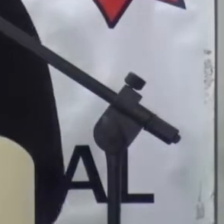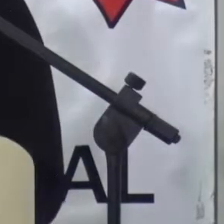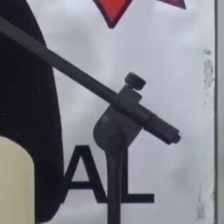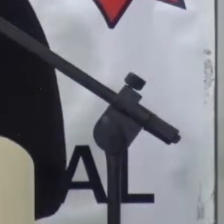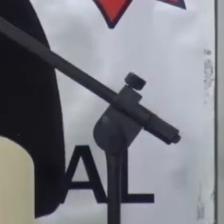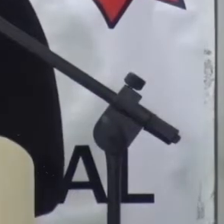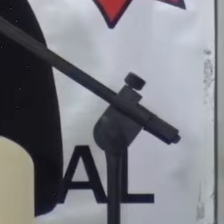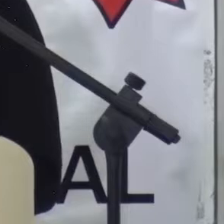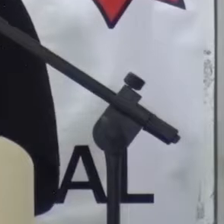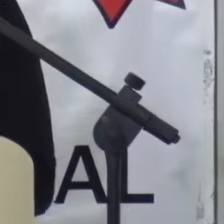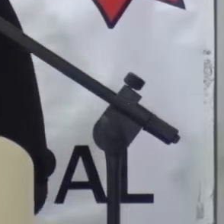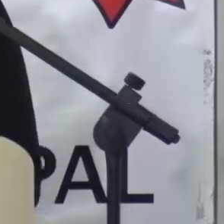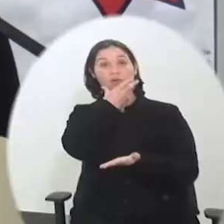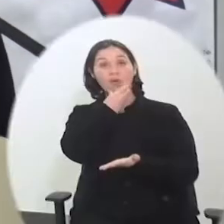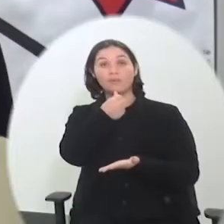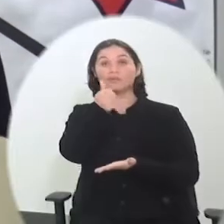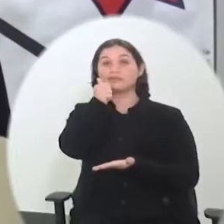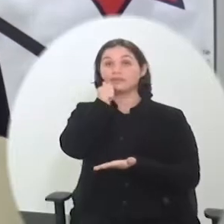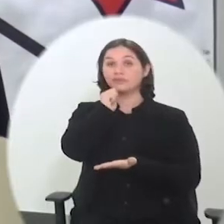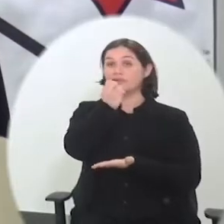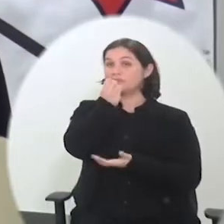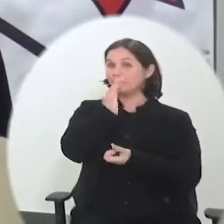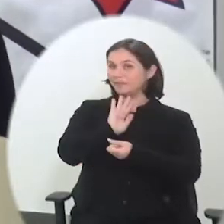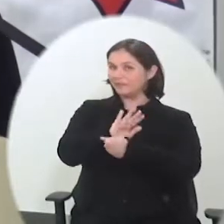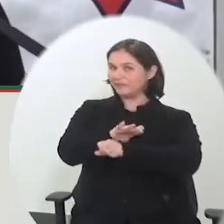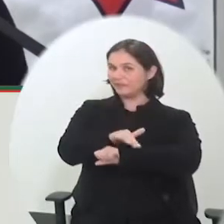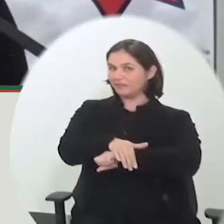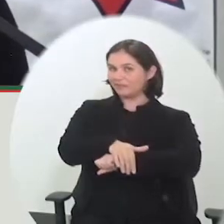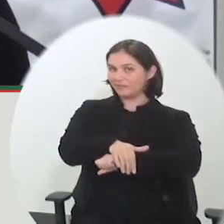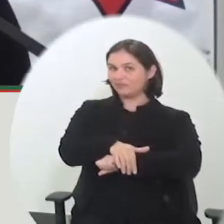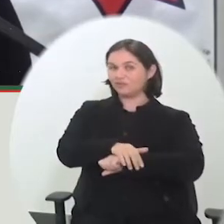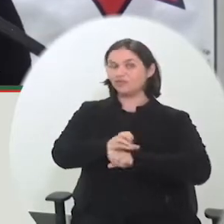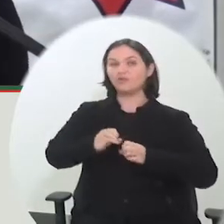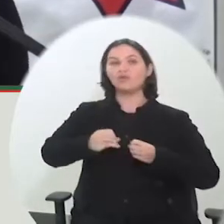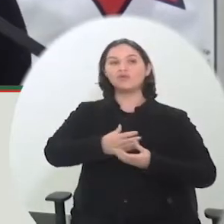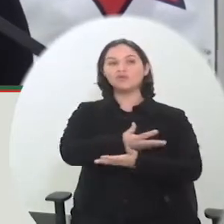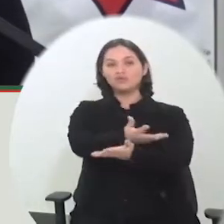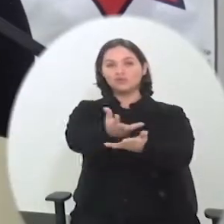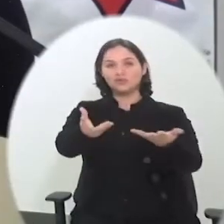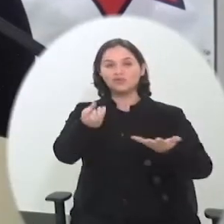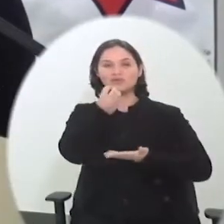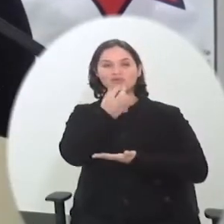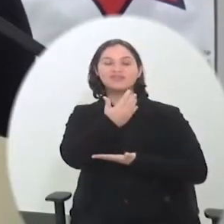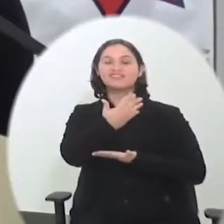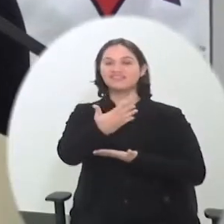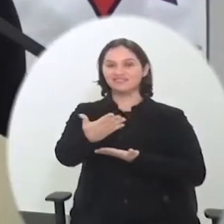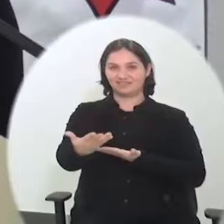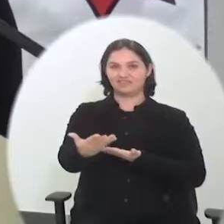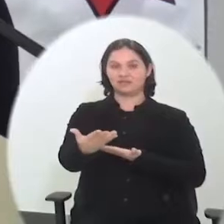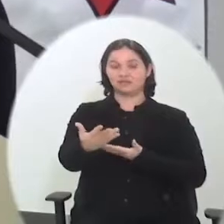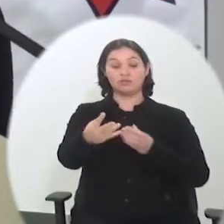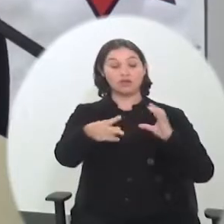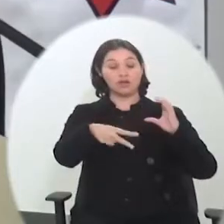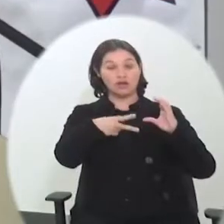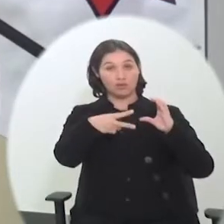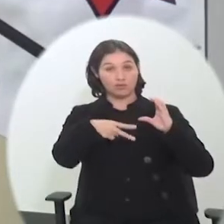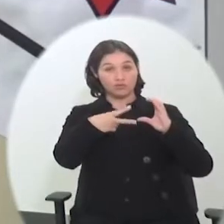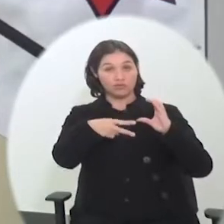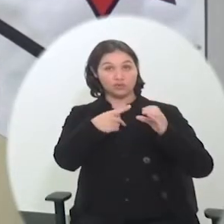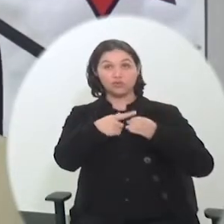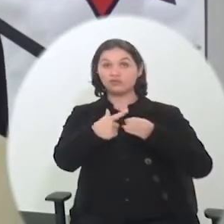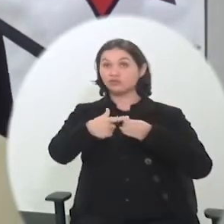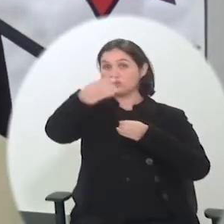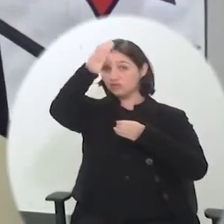Oficialmente, senhoras e senhores, boa noite, sejam todos muito bem-vindos. A Câmara Municipal de Criciúma deixa